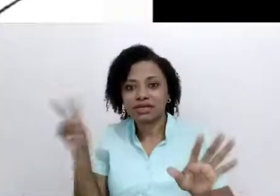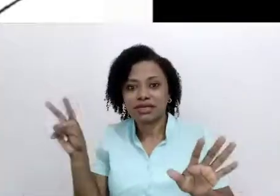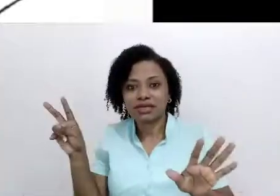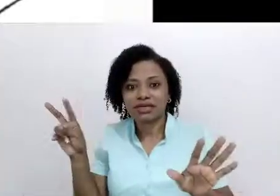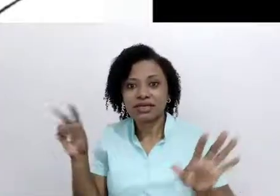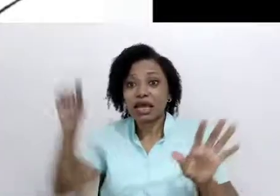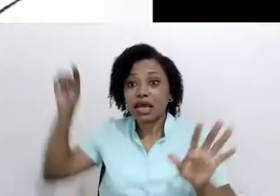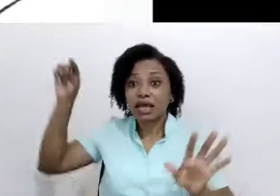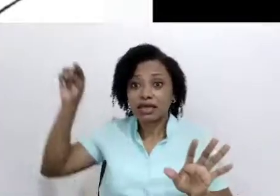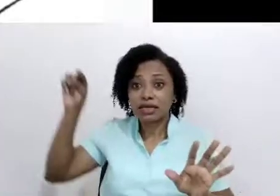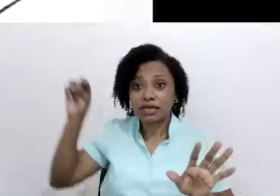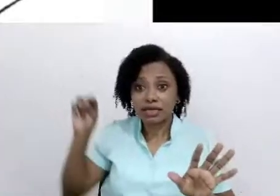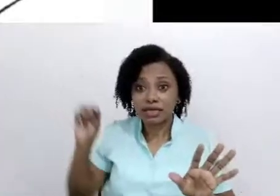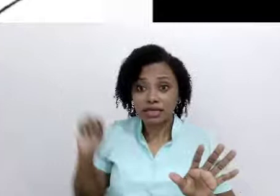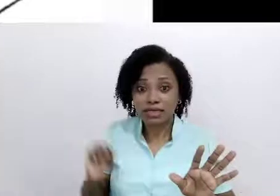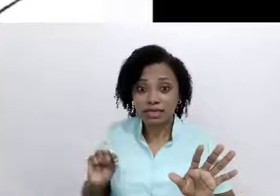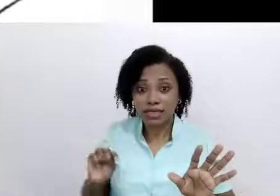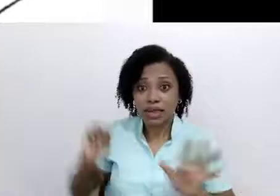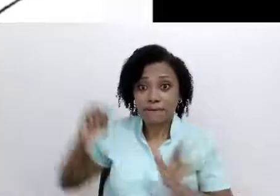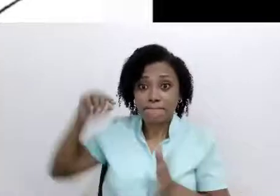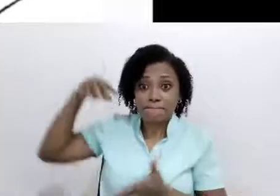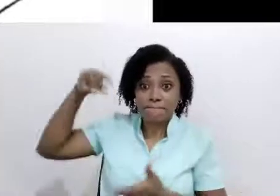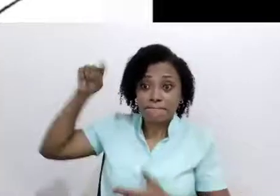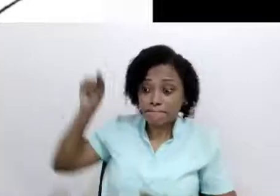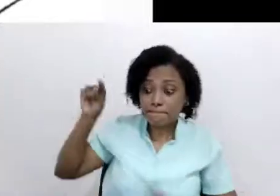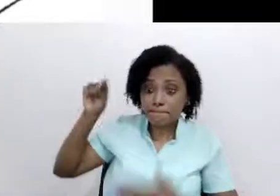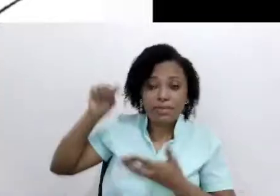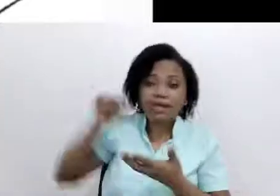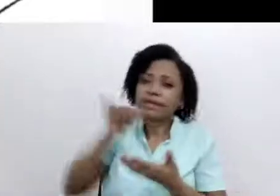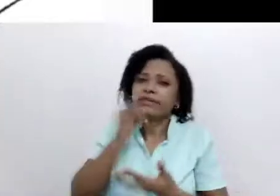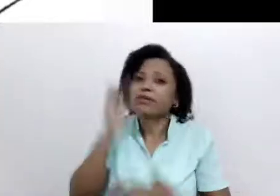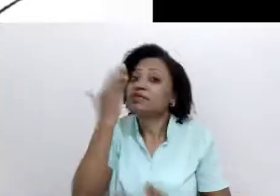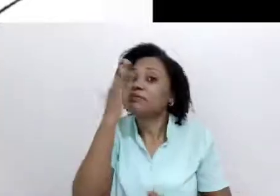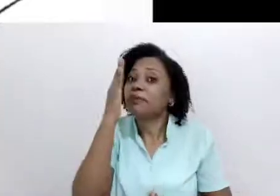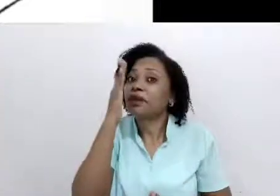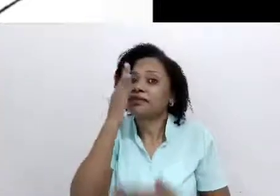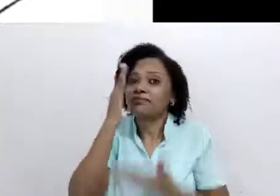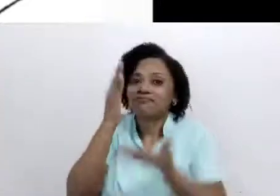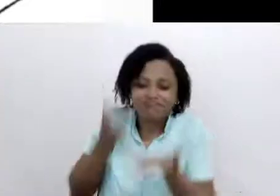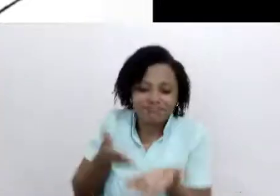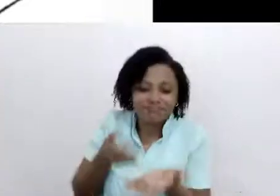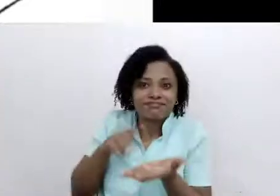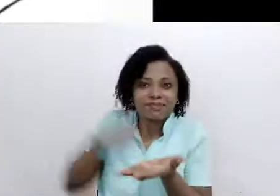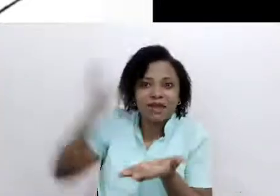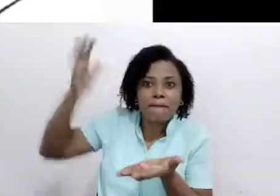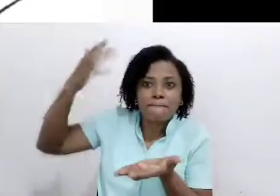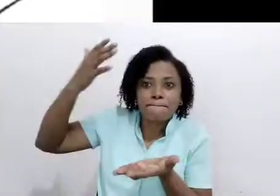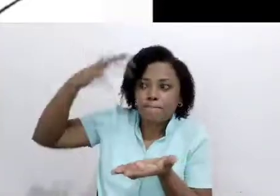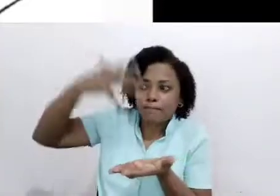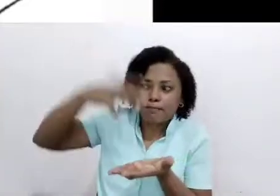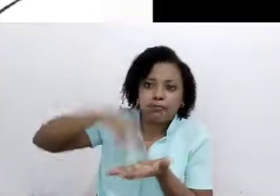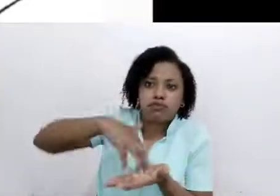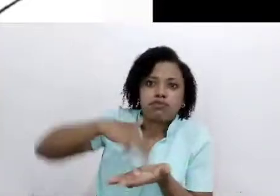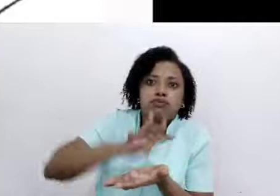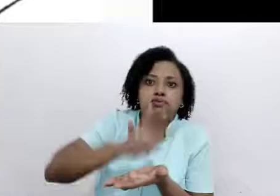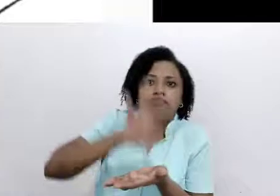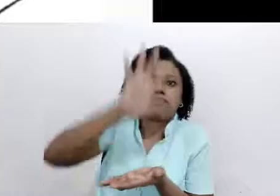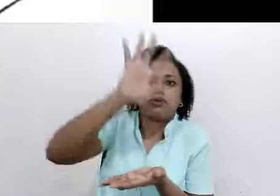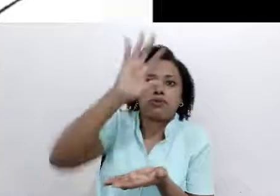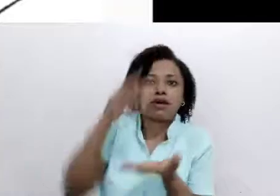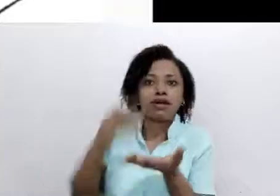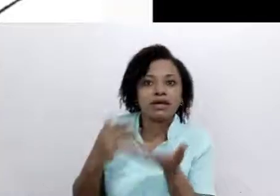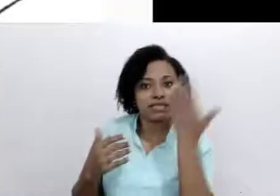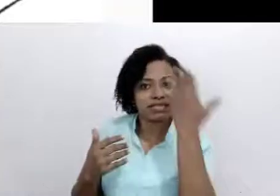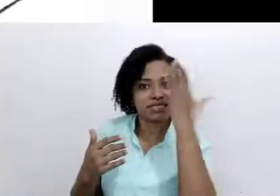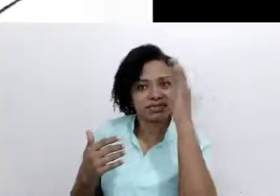chega nessa parte, ela vem nessa parte aqui de cima, bate em um espelho, por exemplo, e é refletida para o